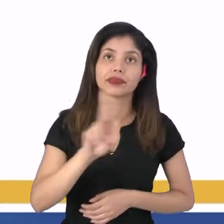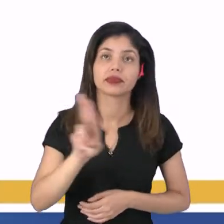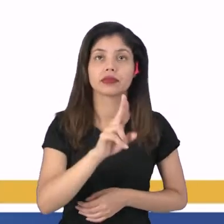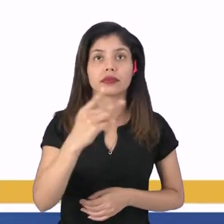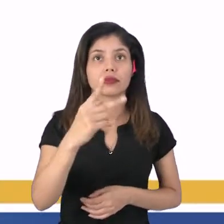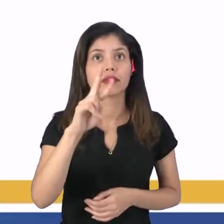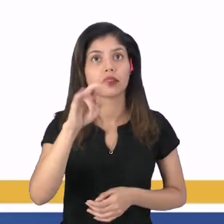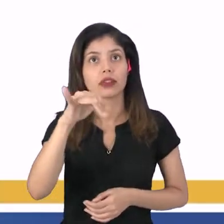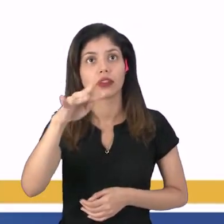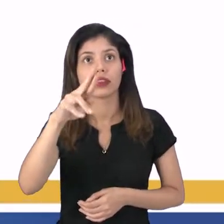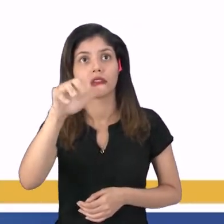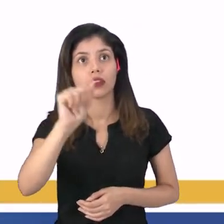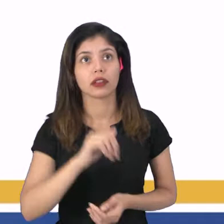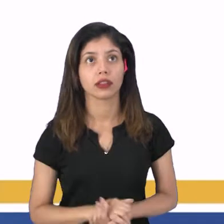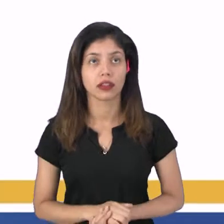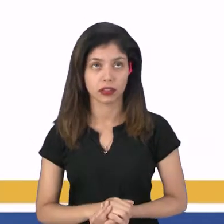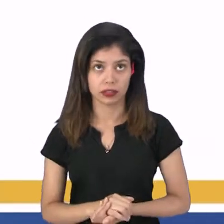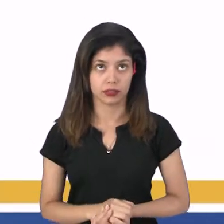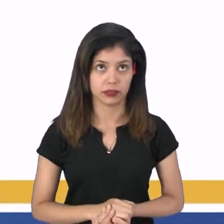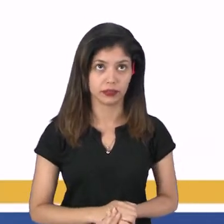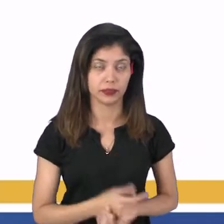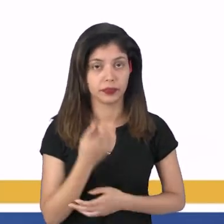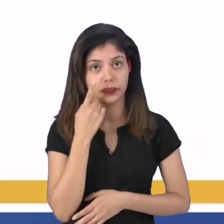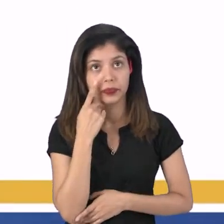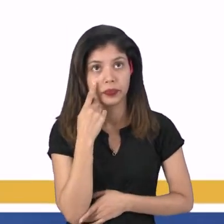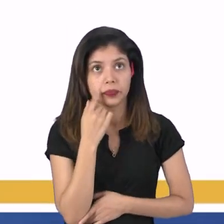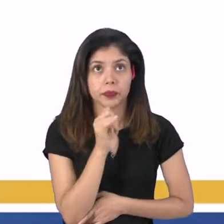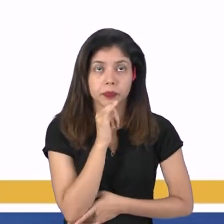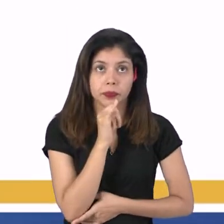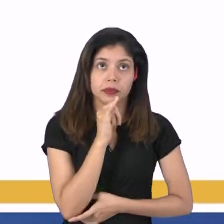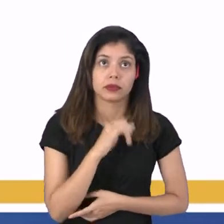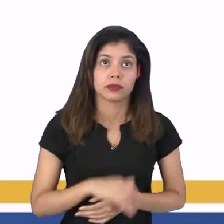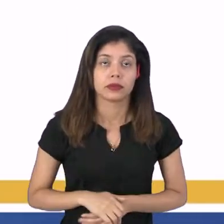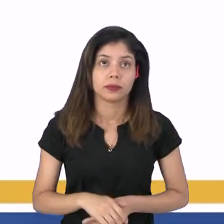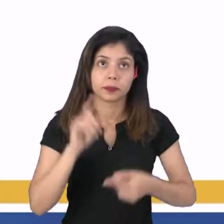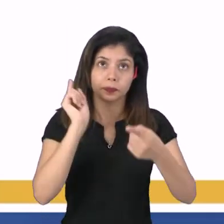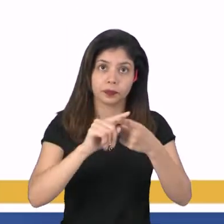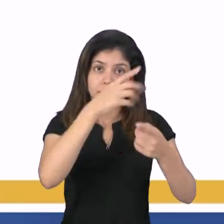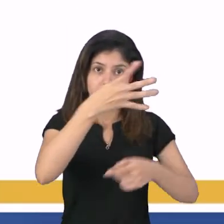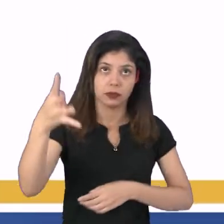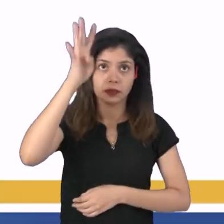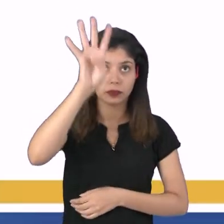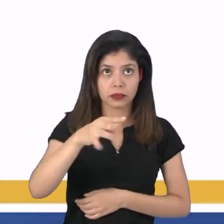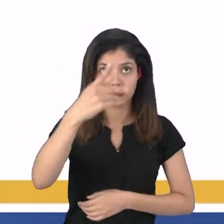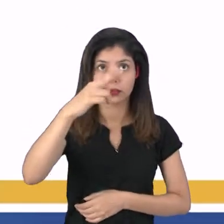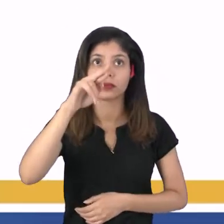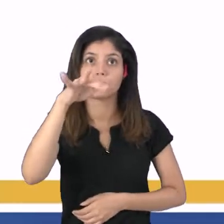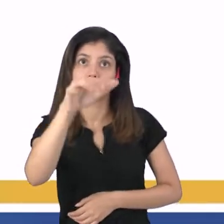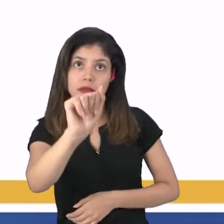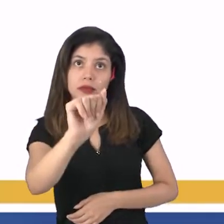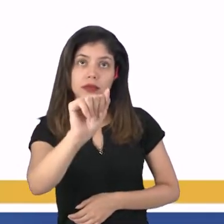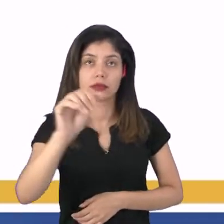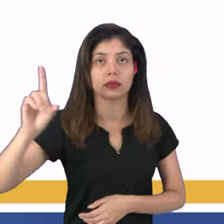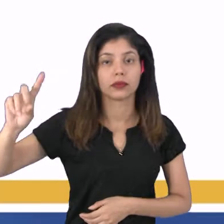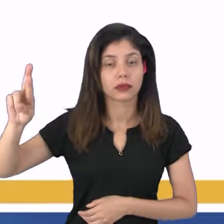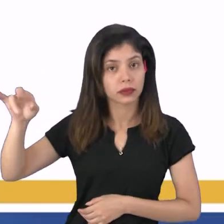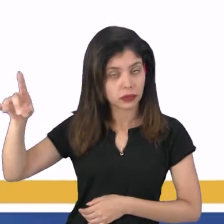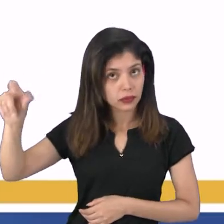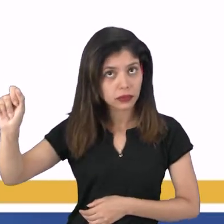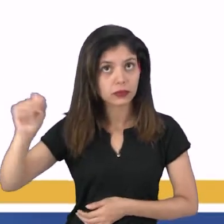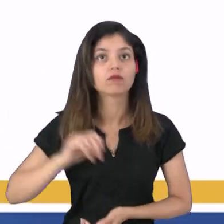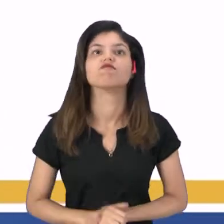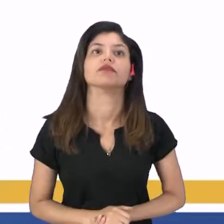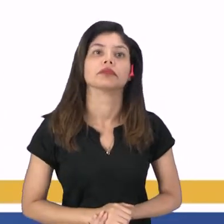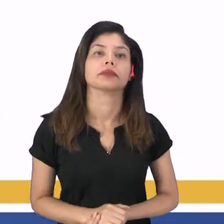chamada de primitiva. E aí a gente vai ver no exemplo aqui agora. Nós temos no quadrinho as primitivas e a derivada dessa